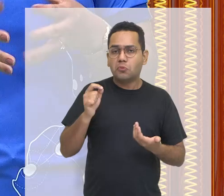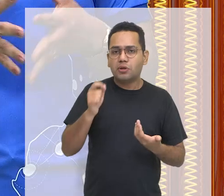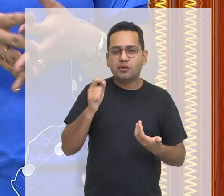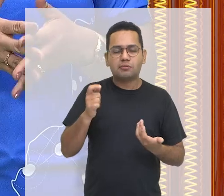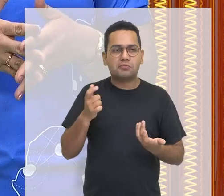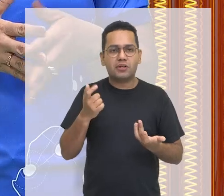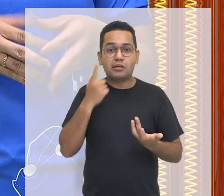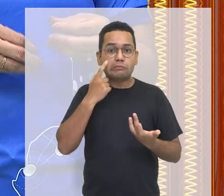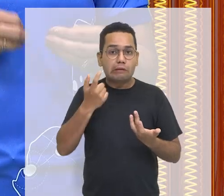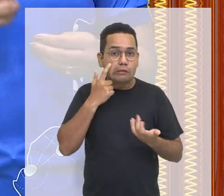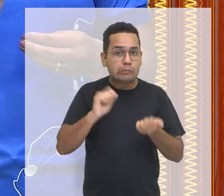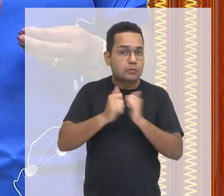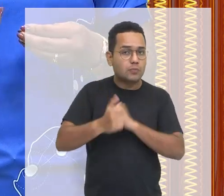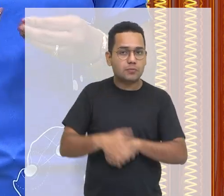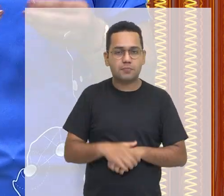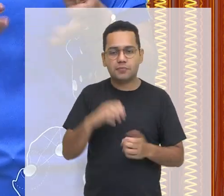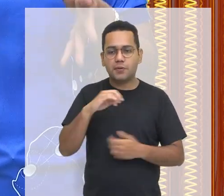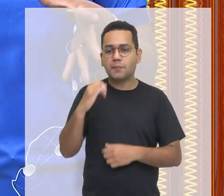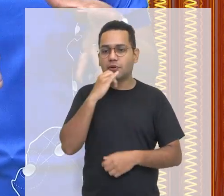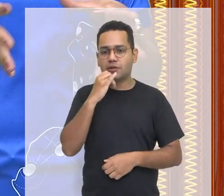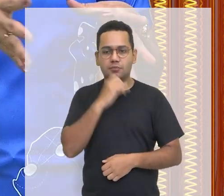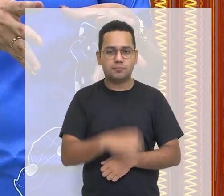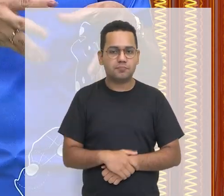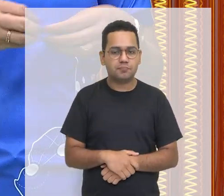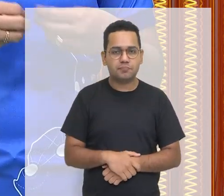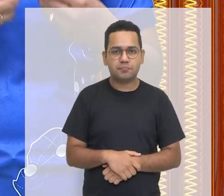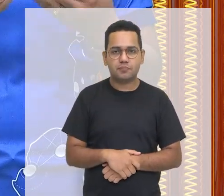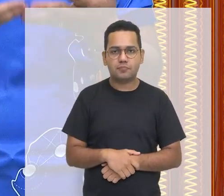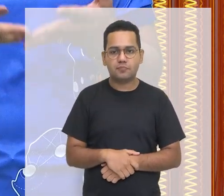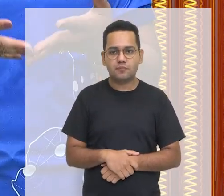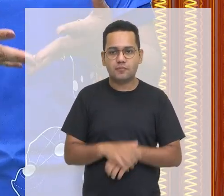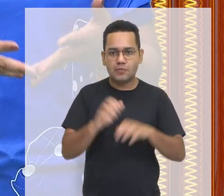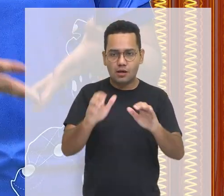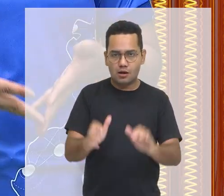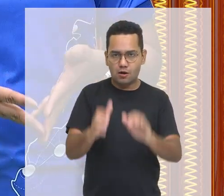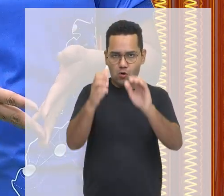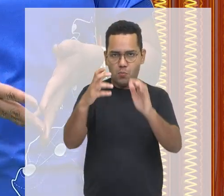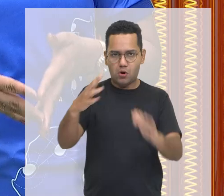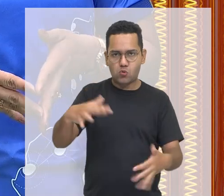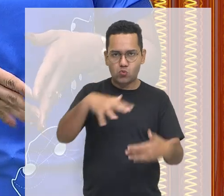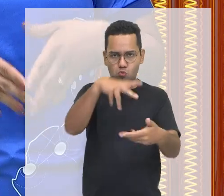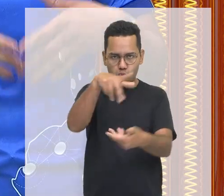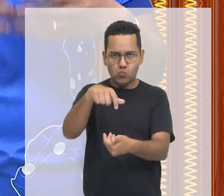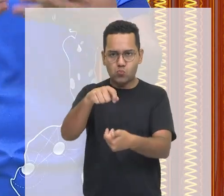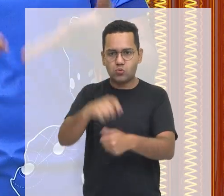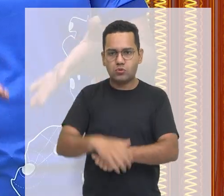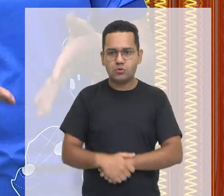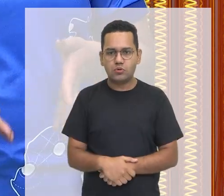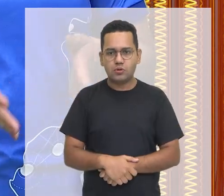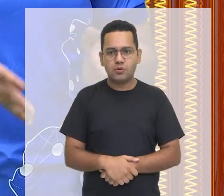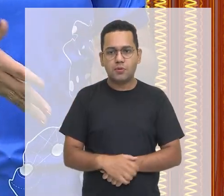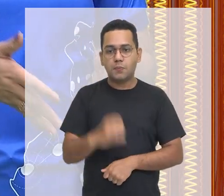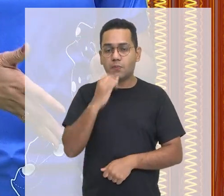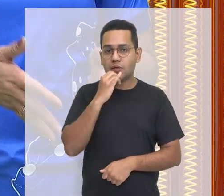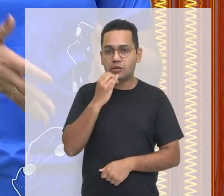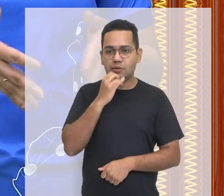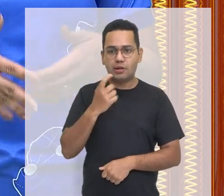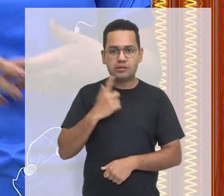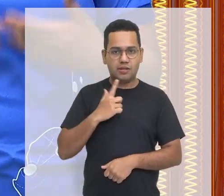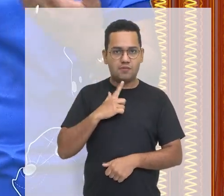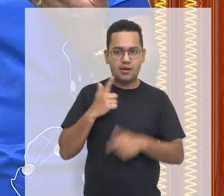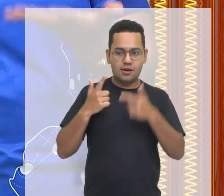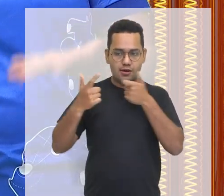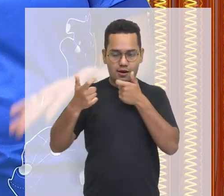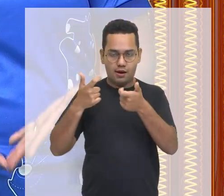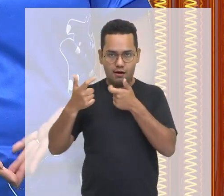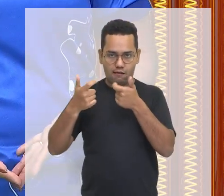certo? Inclusive, né, em relação à Copa do Mundo, houve épocas em que as guerras foram paralisadas por